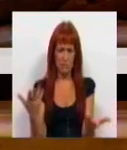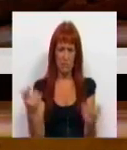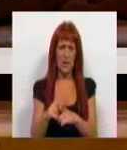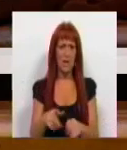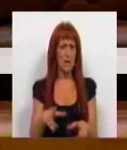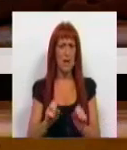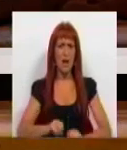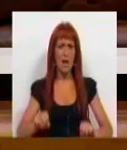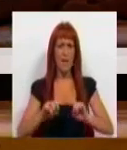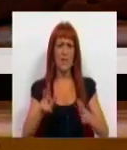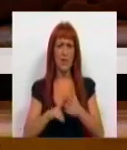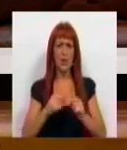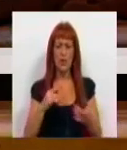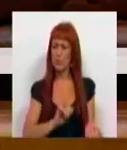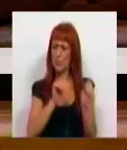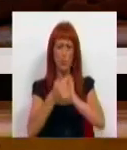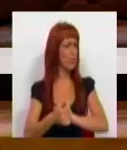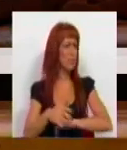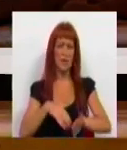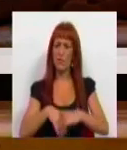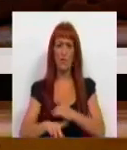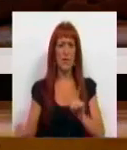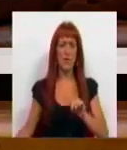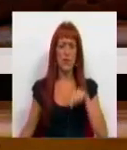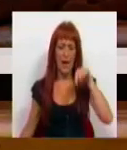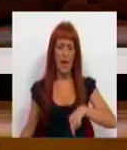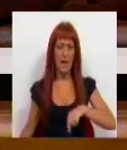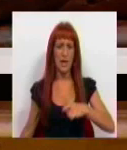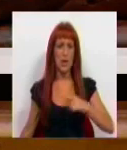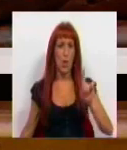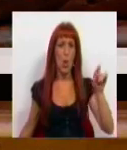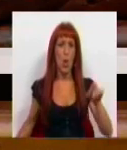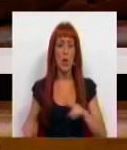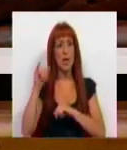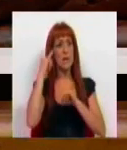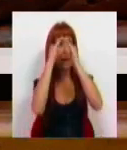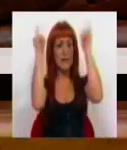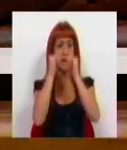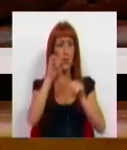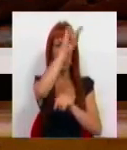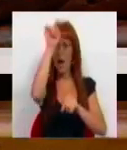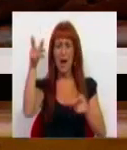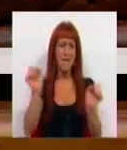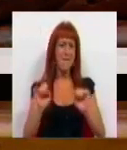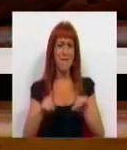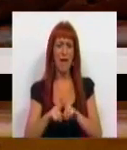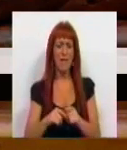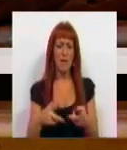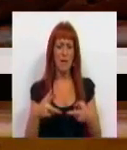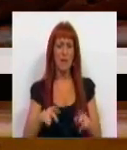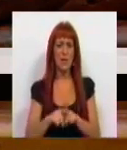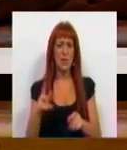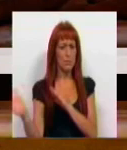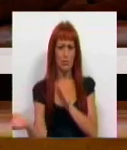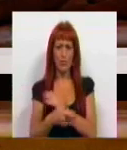ainda nada verdadeiramente transformador foi feito, aqui ou nas instâncias internacionais, nada que cortasse o